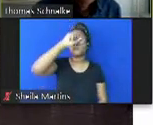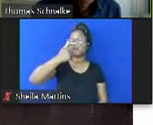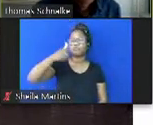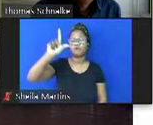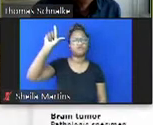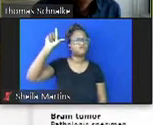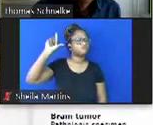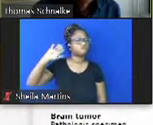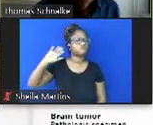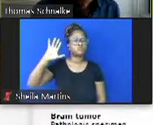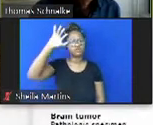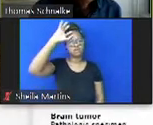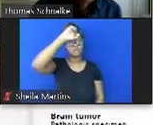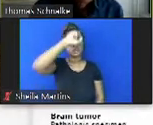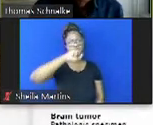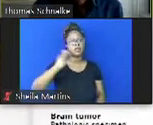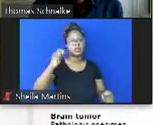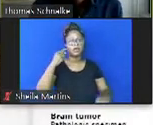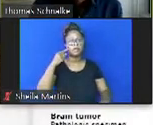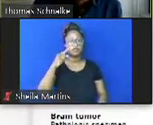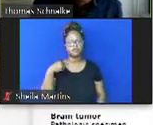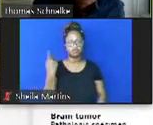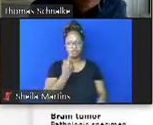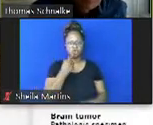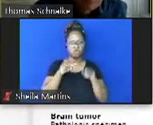como podemos ver aqui no nosso museu.